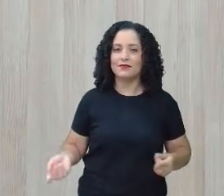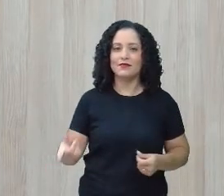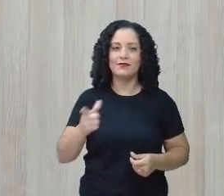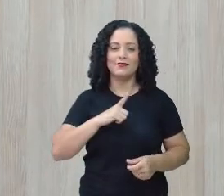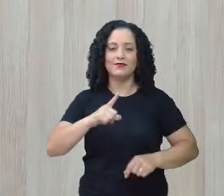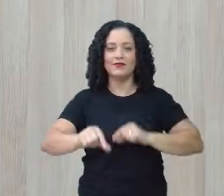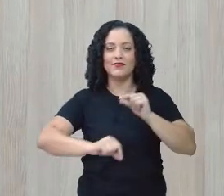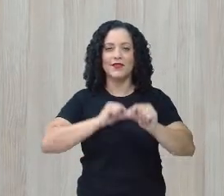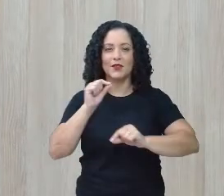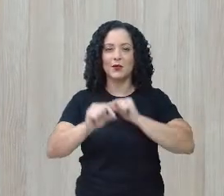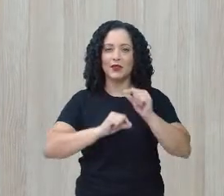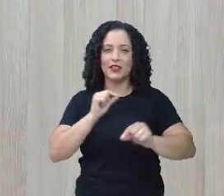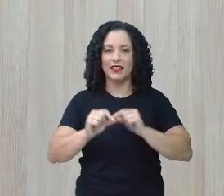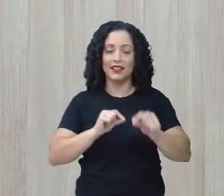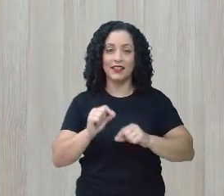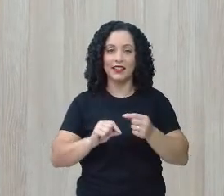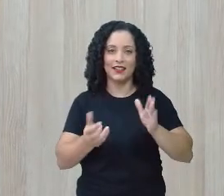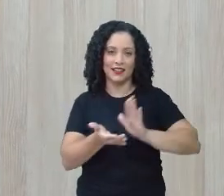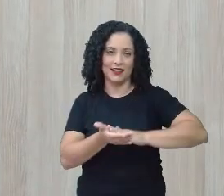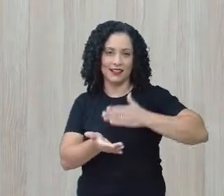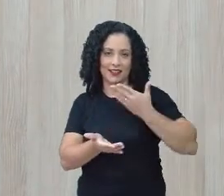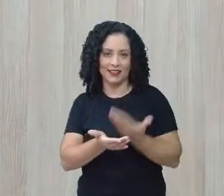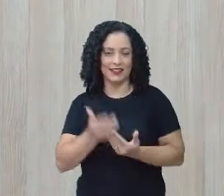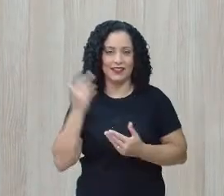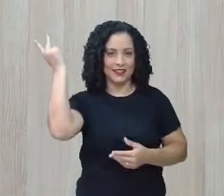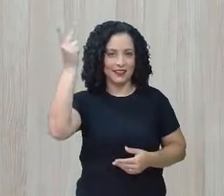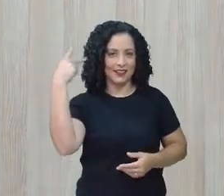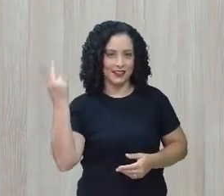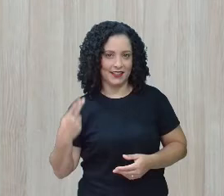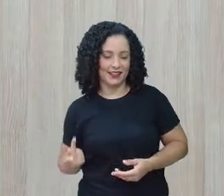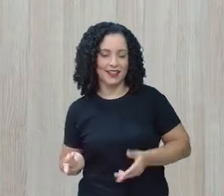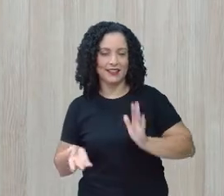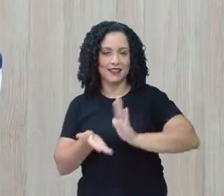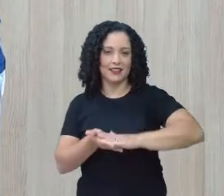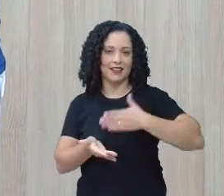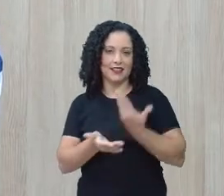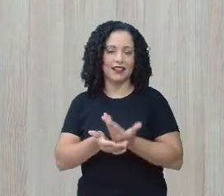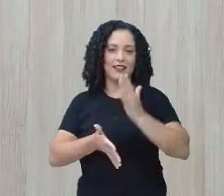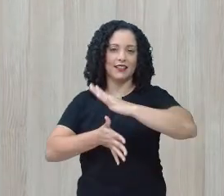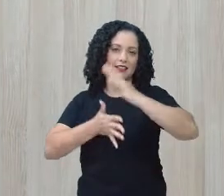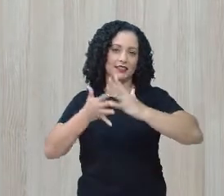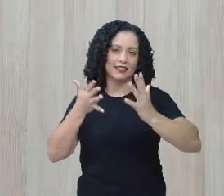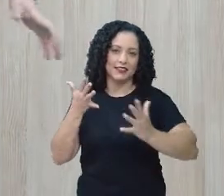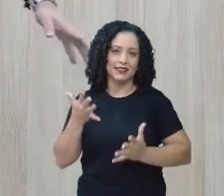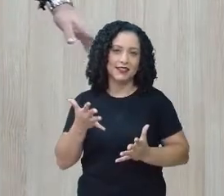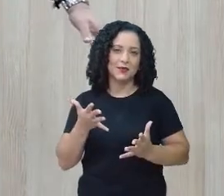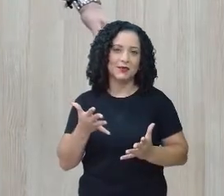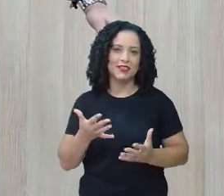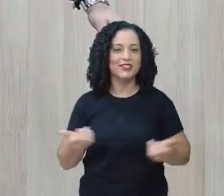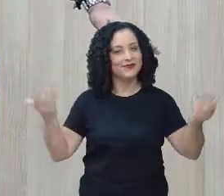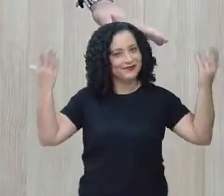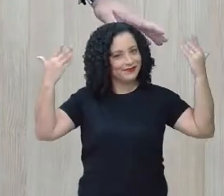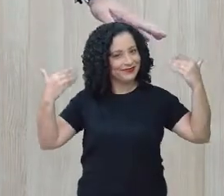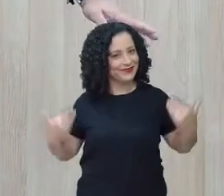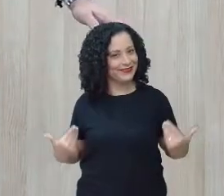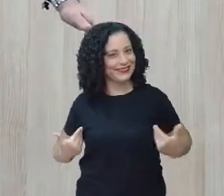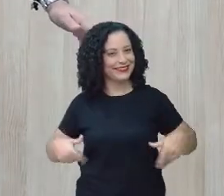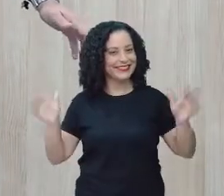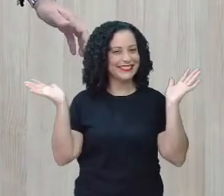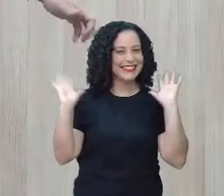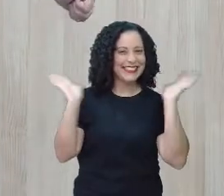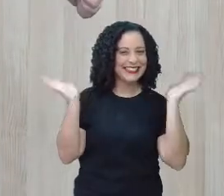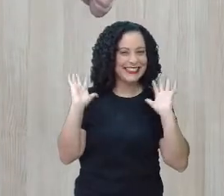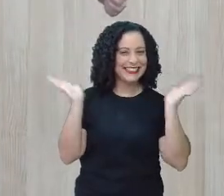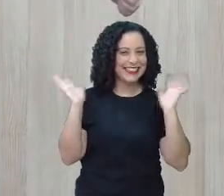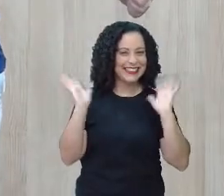conta hoje com a ajuda da Késia. Késia, nossa intérprete de Libras, está aqui no cantinho da tela. Dá um tchauzinho aí,